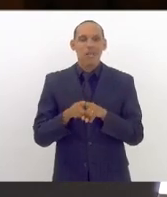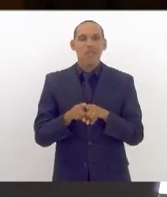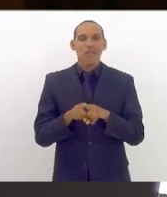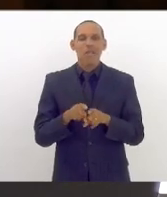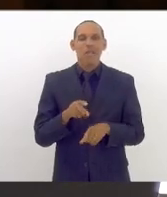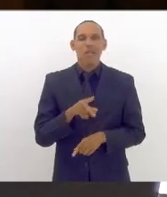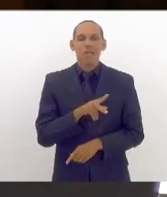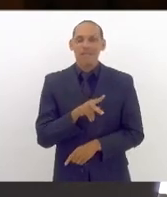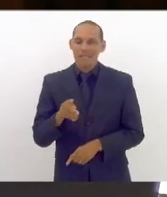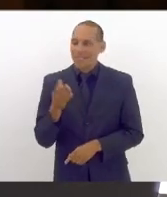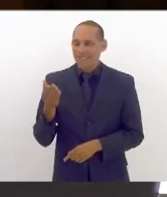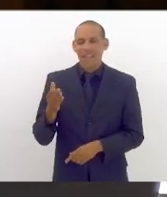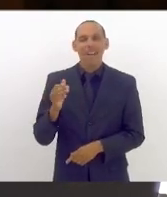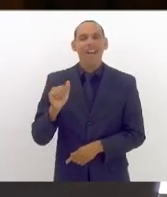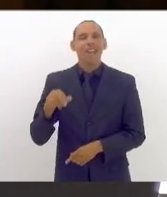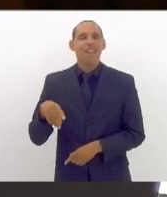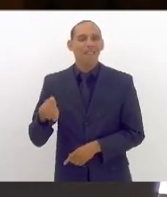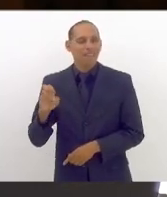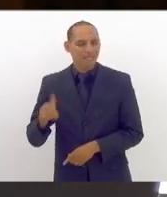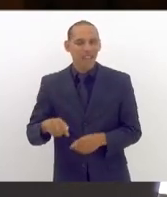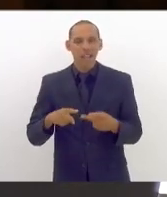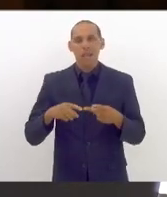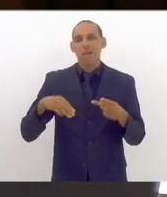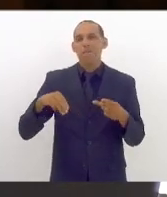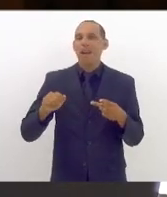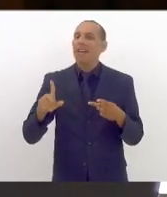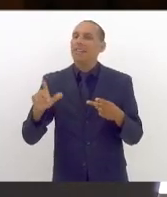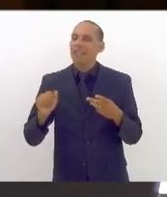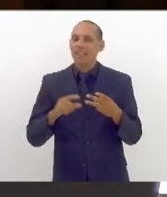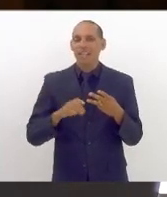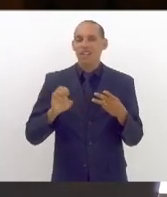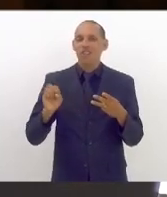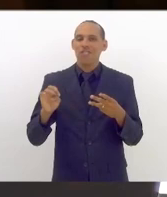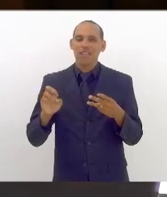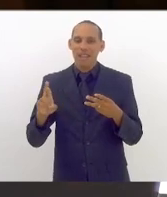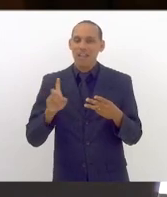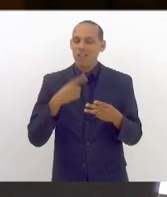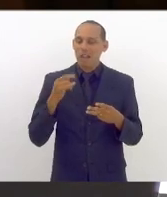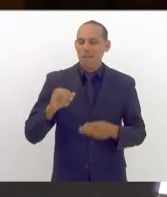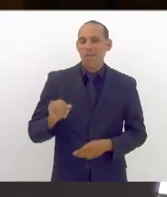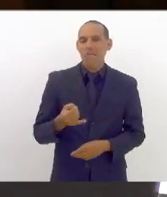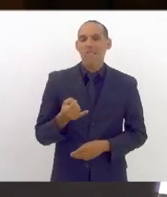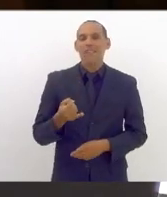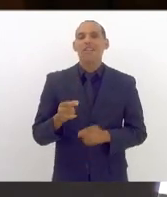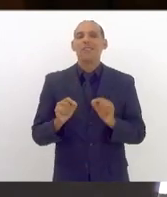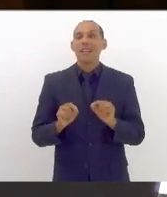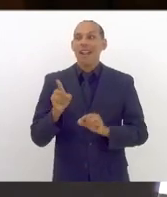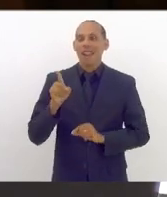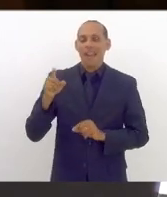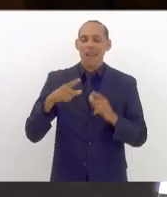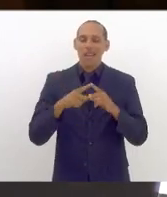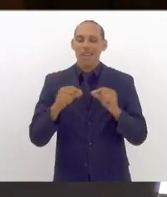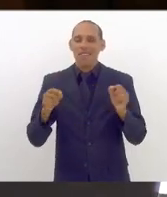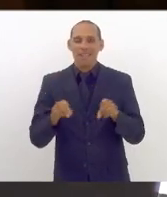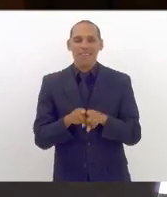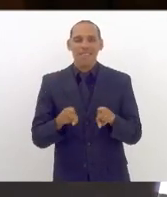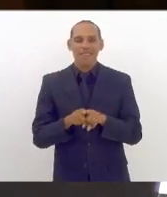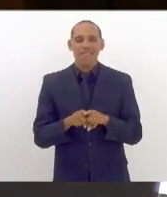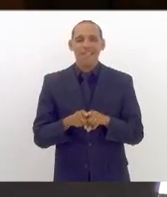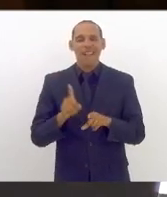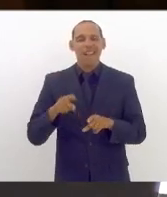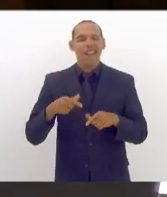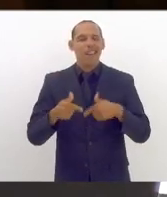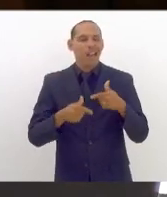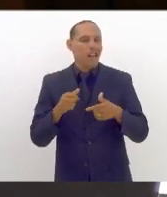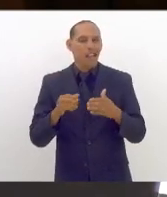Andréa Magda Ester e que a gente possa aproveitar devidamente também essa presença lá com o nosso dever de casa A ideia é quando o André